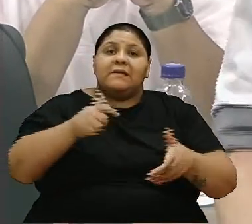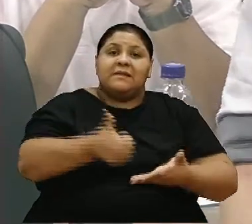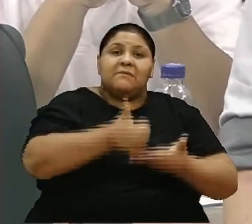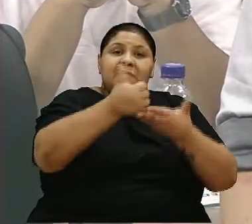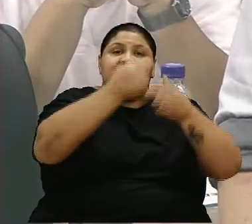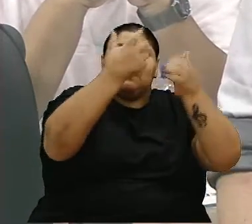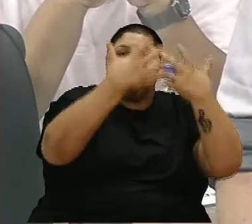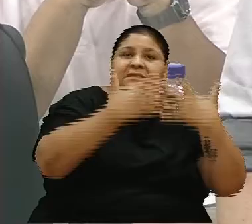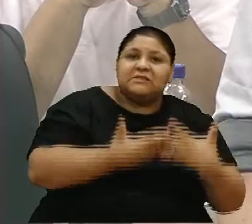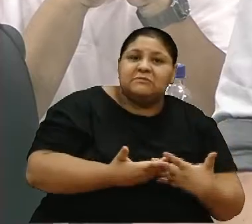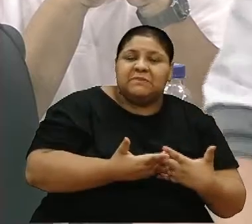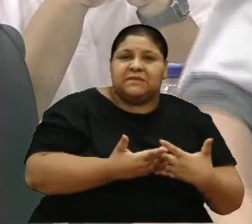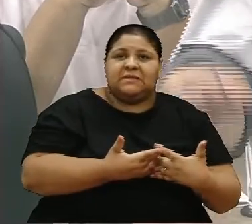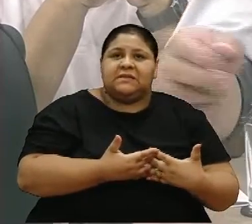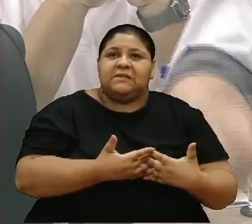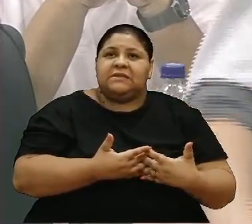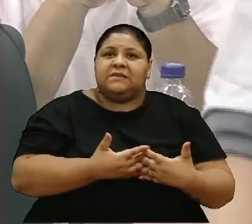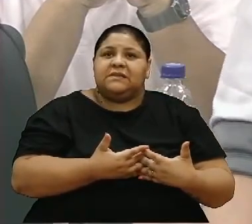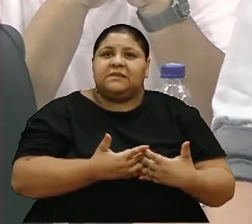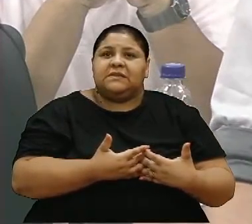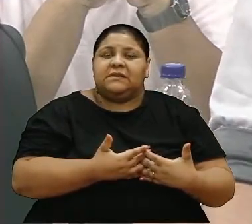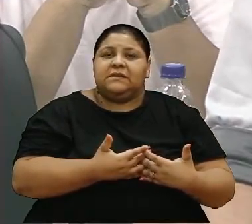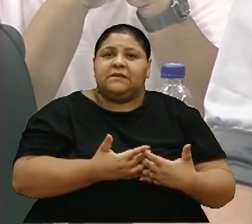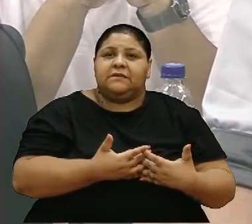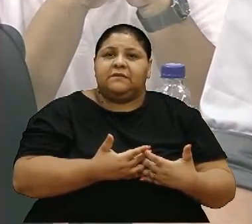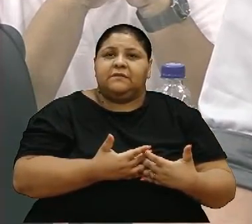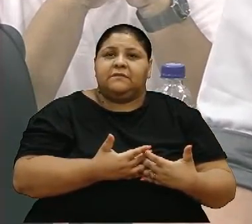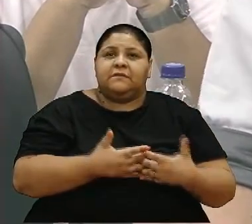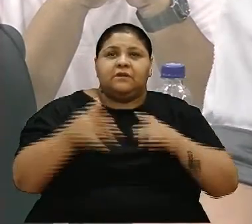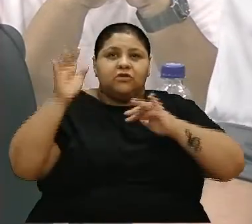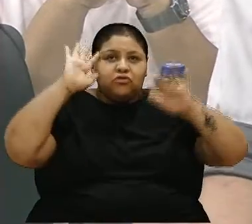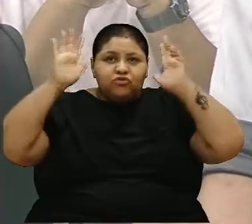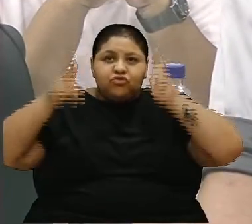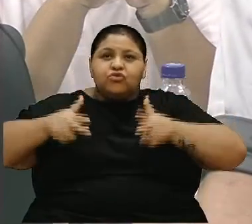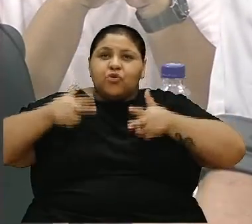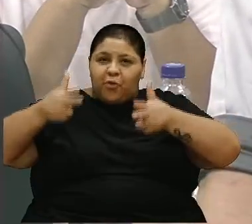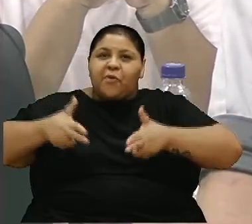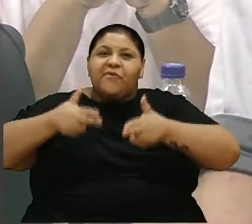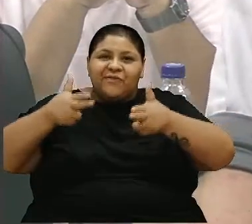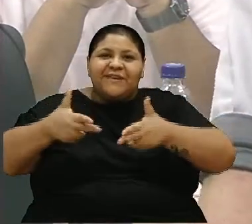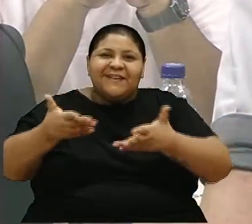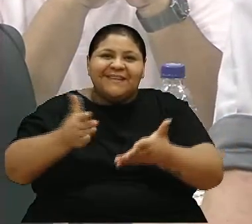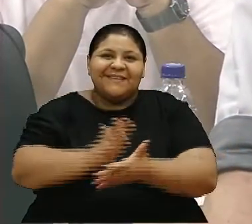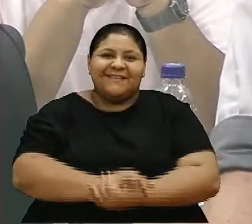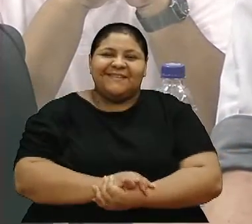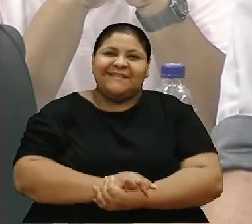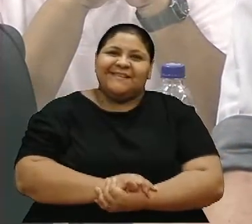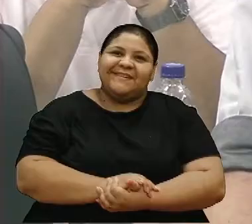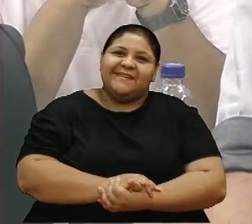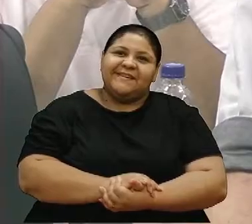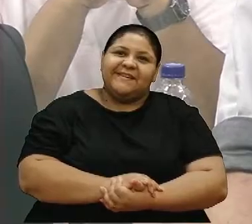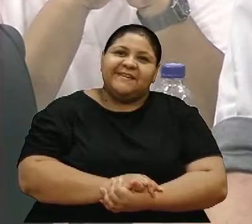debate. Ele falou que ele perdeu o sono essa noite e sonhou com um trem um pouco que dormiu. Peço a palavra, senhor presidente.